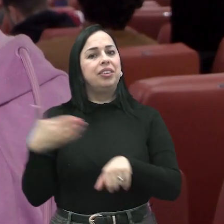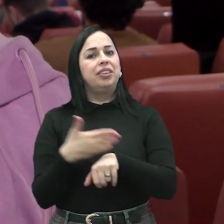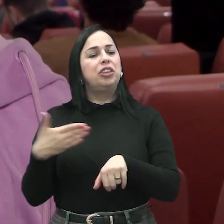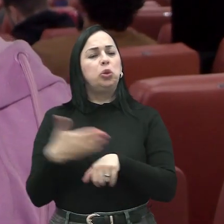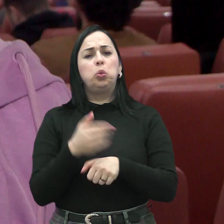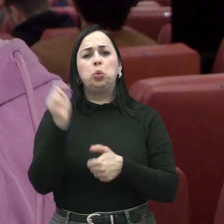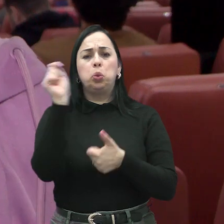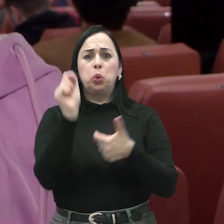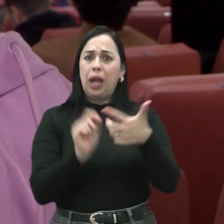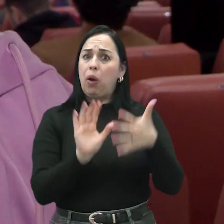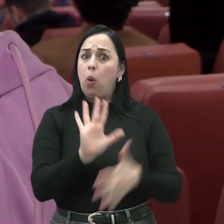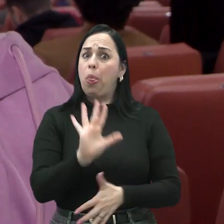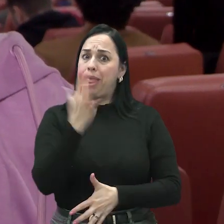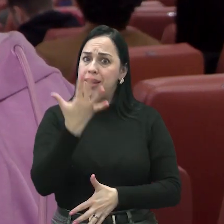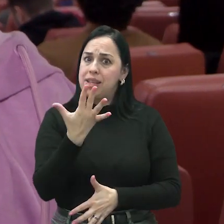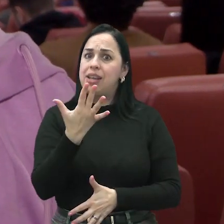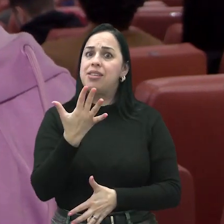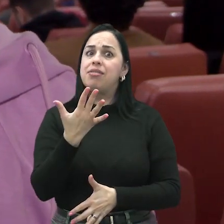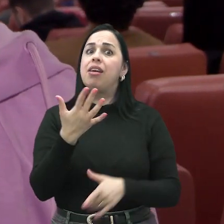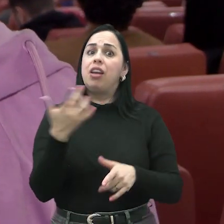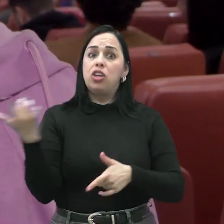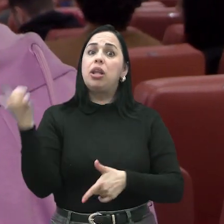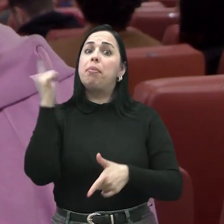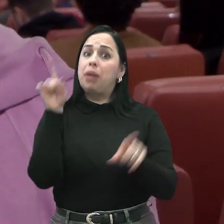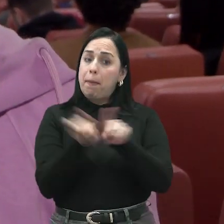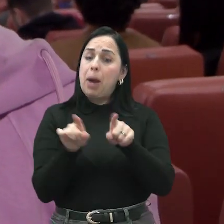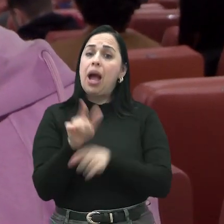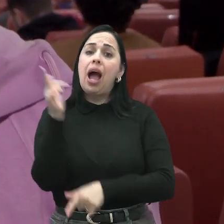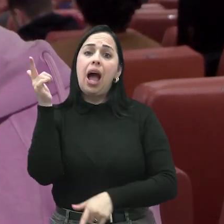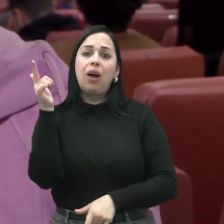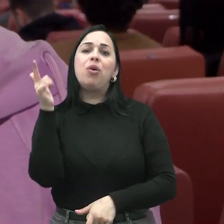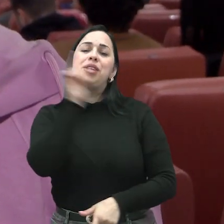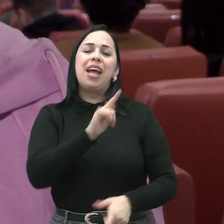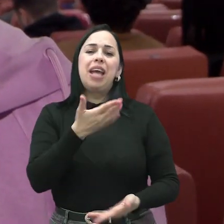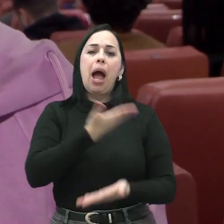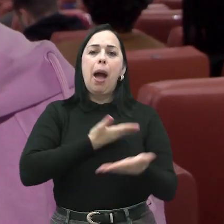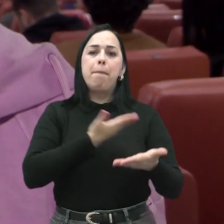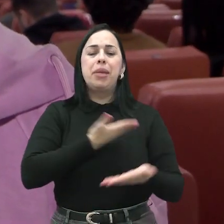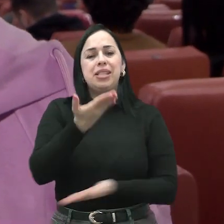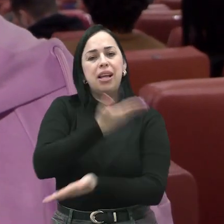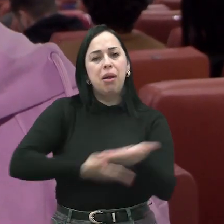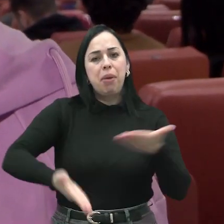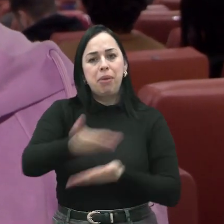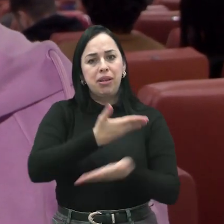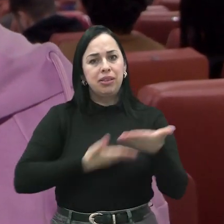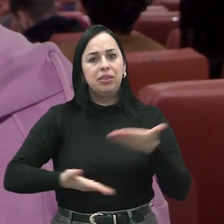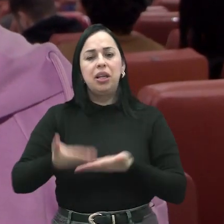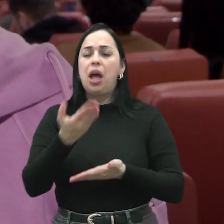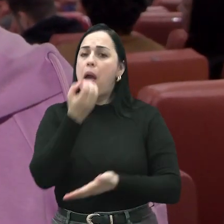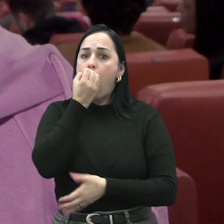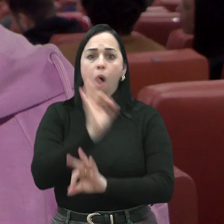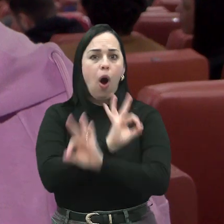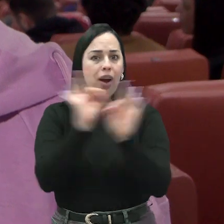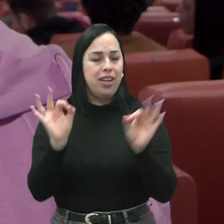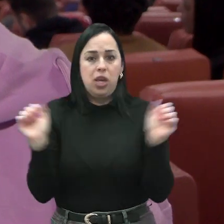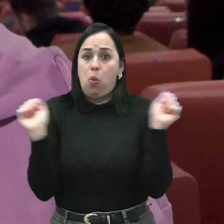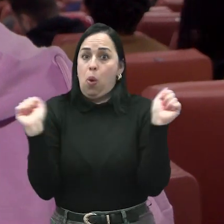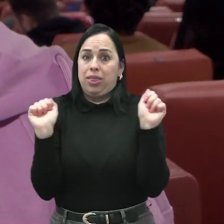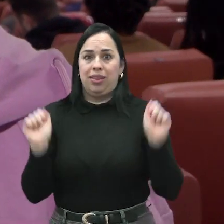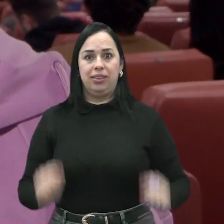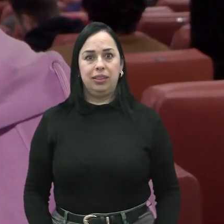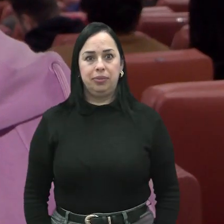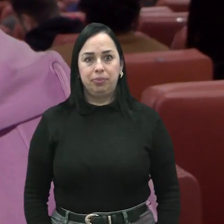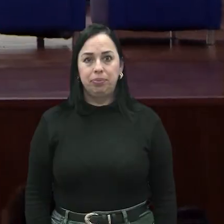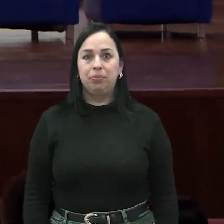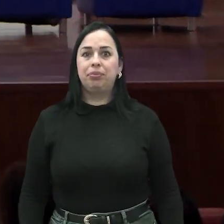muito agradável todas as atividades e as amizades que a gente faz. A parte social é muito boa e